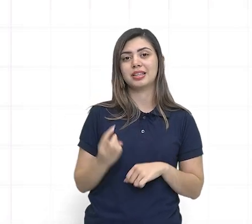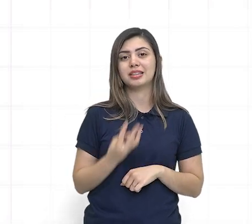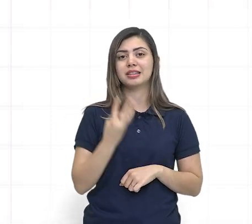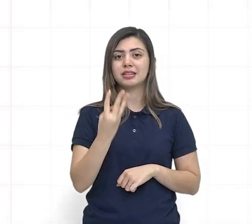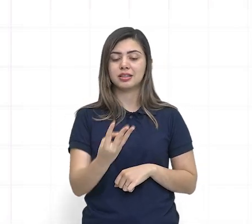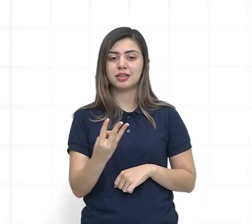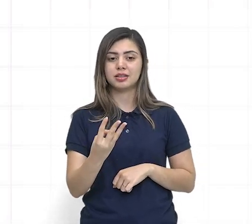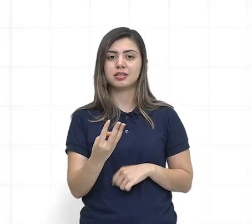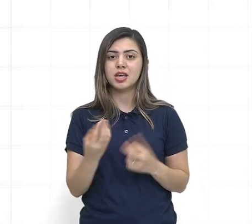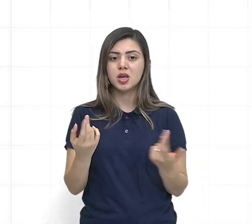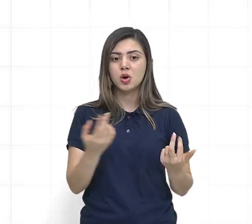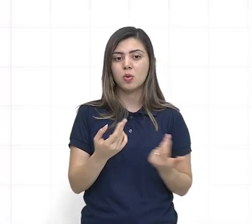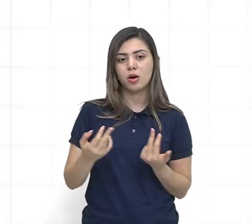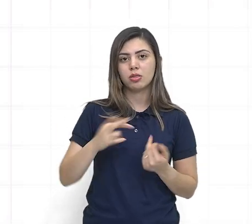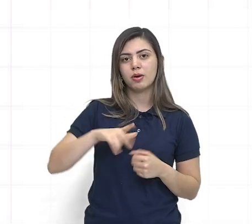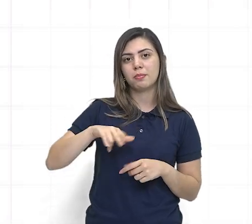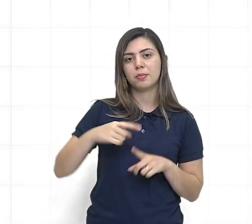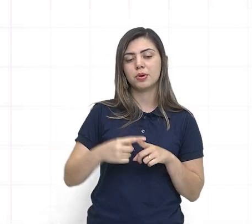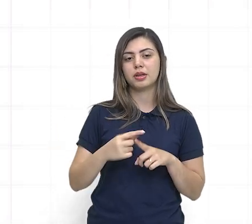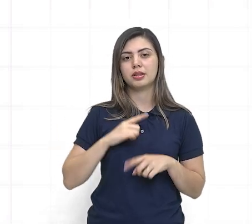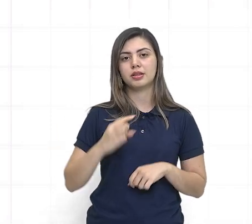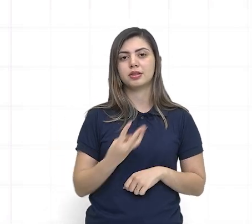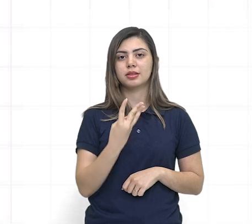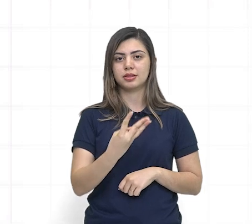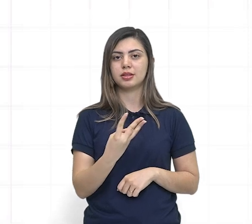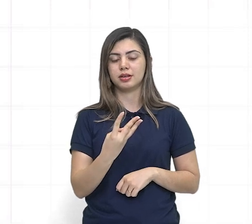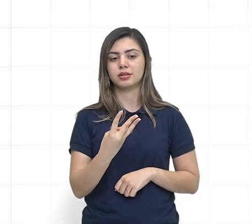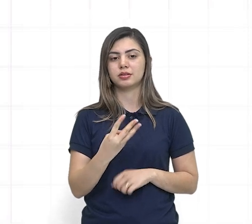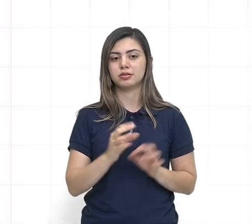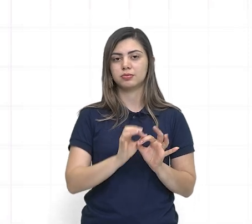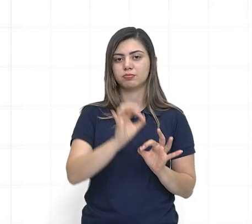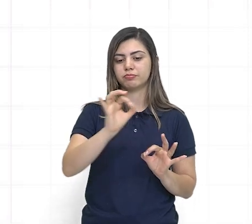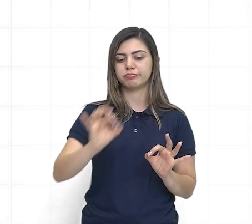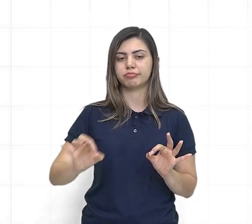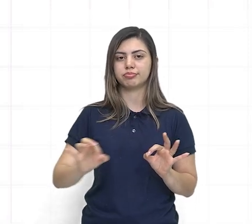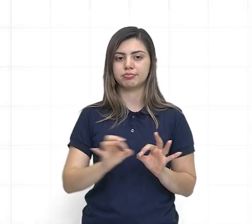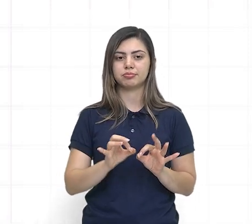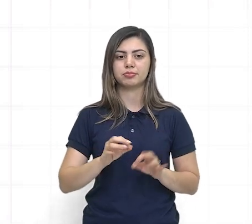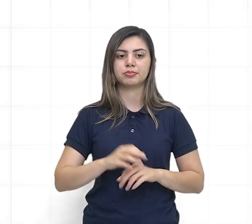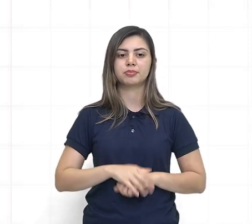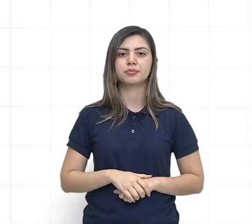iguais, mas é triângulo porque ele tem o quê? 3 lados. Então vamos lá.